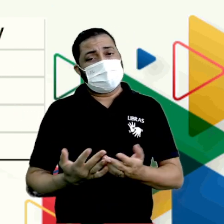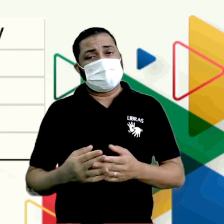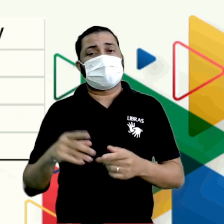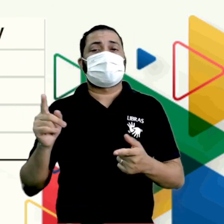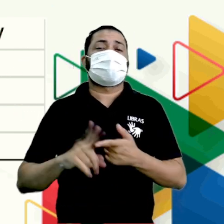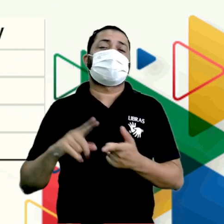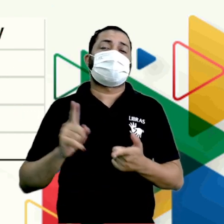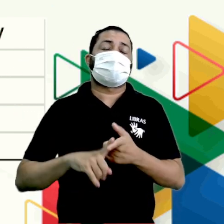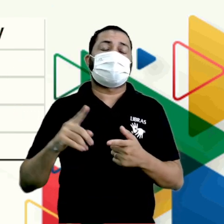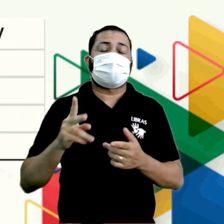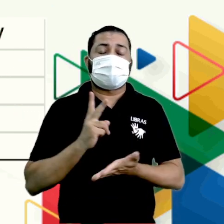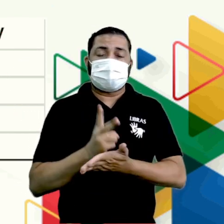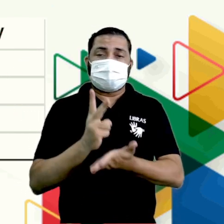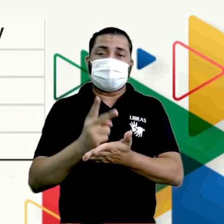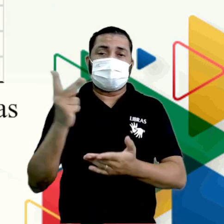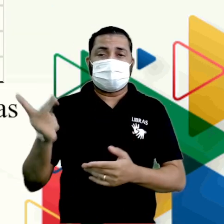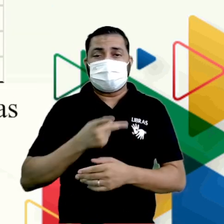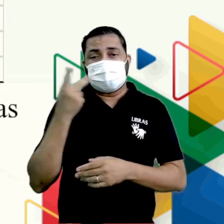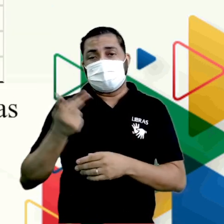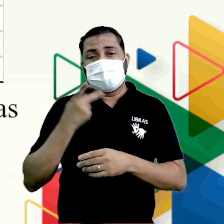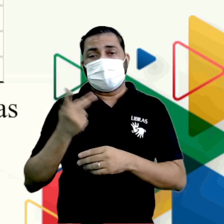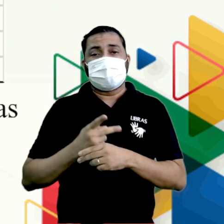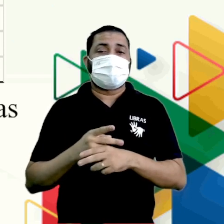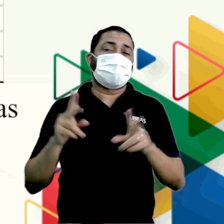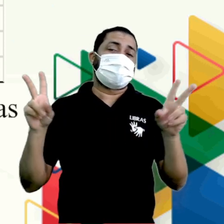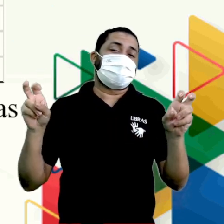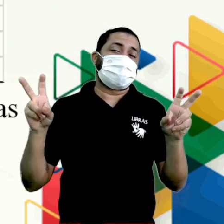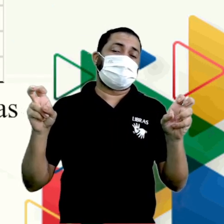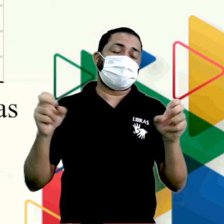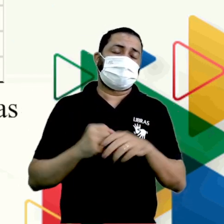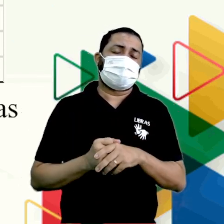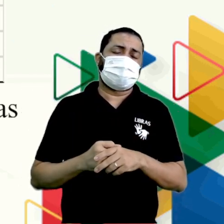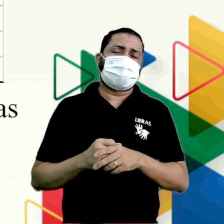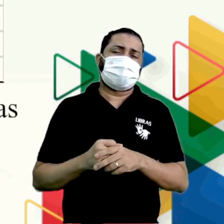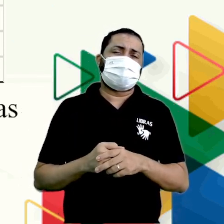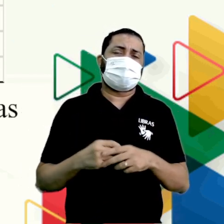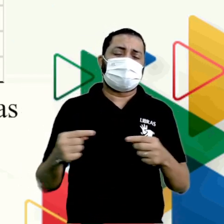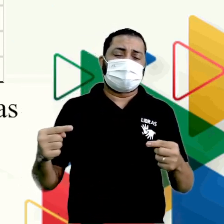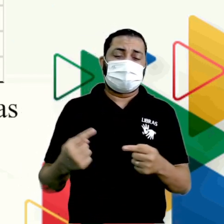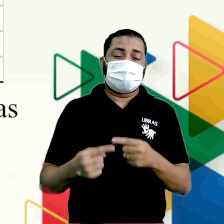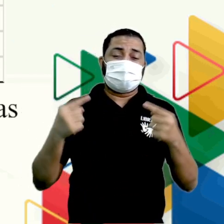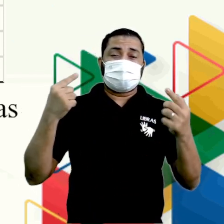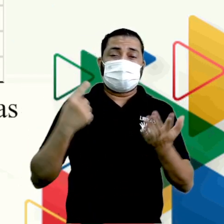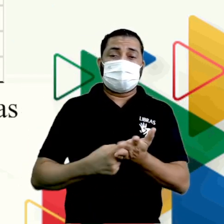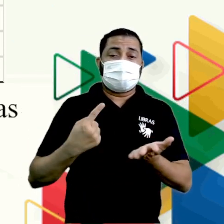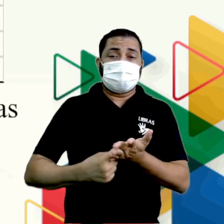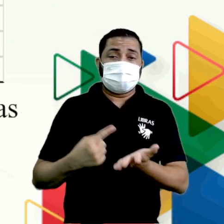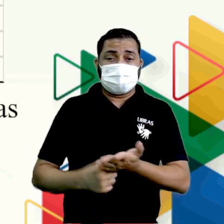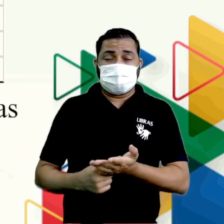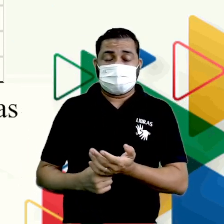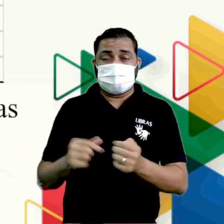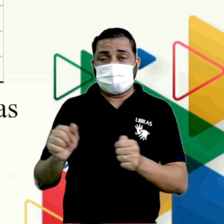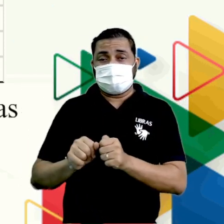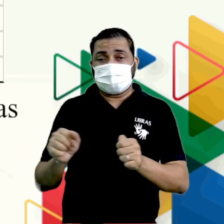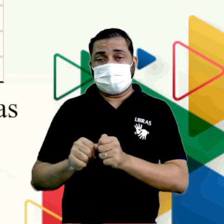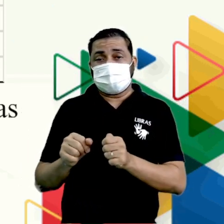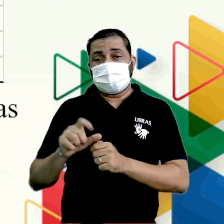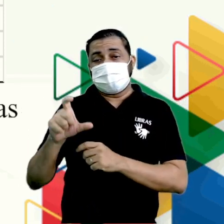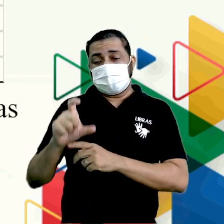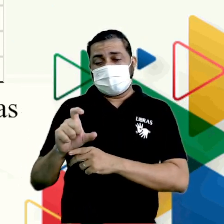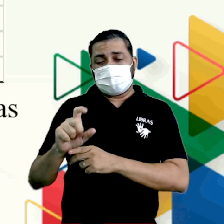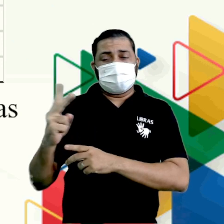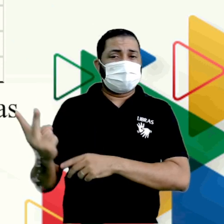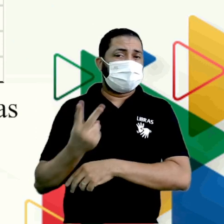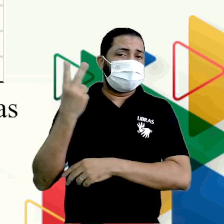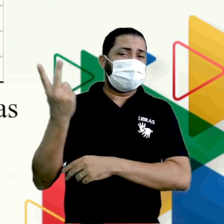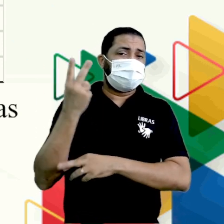então dizendo lá o seguinte na questão. Numa dada combinação, para montar uma pilha eletroquímica, o